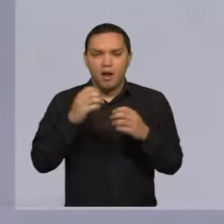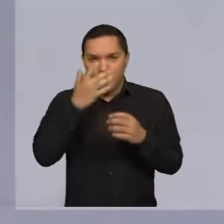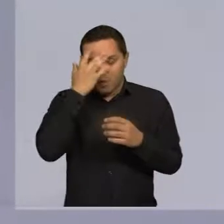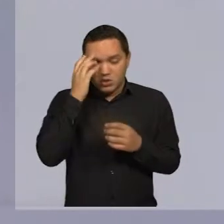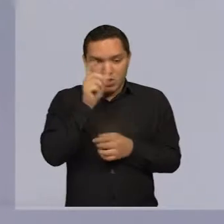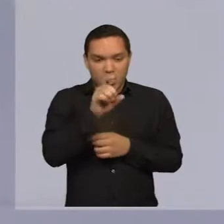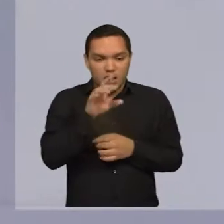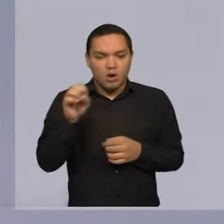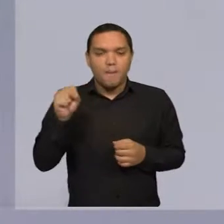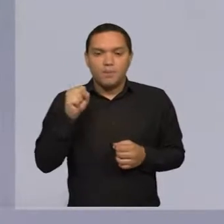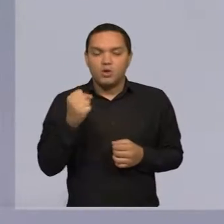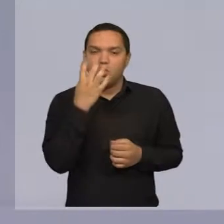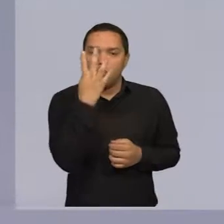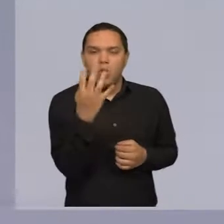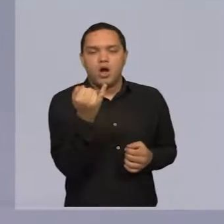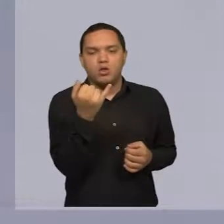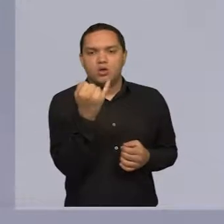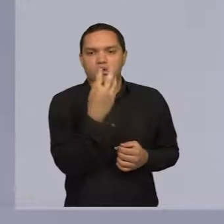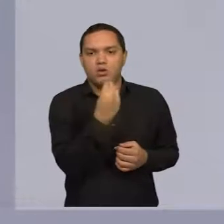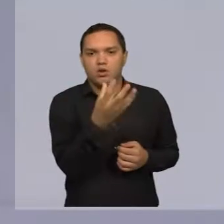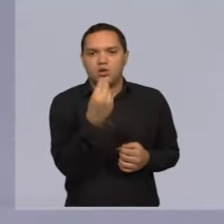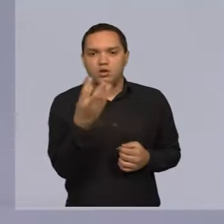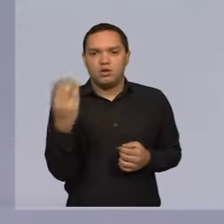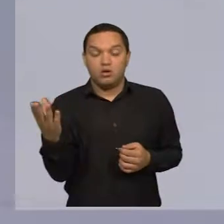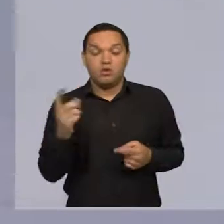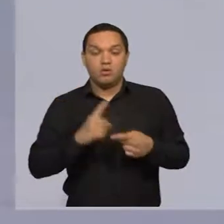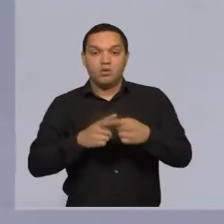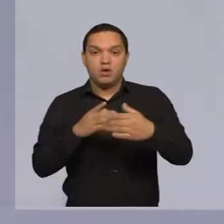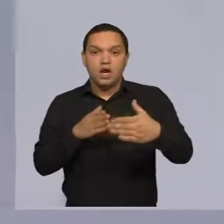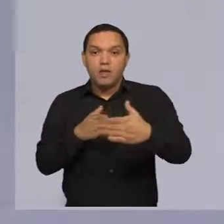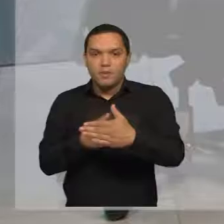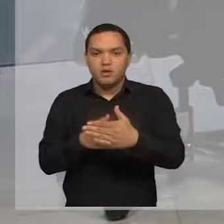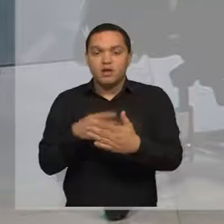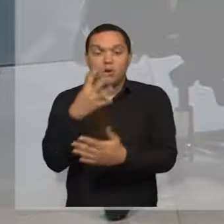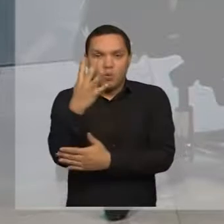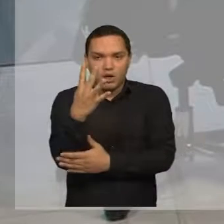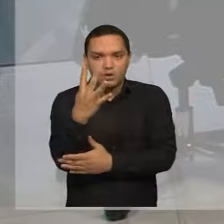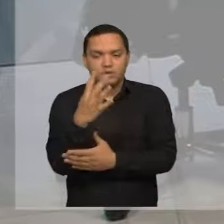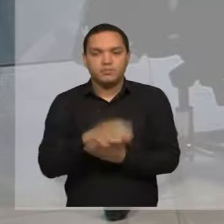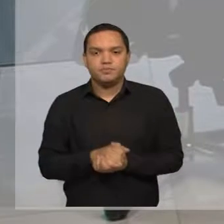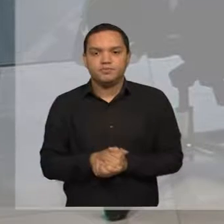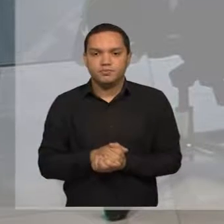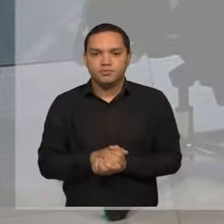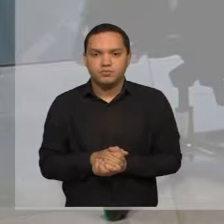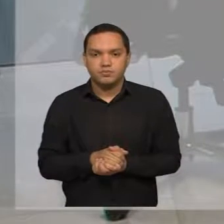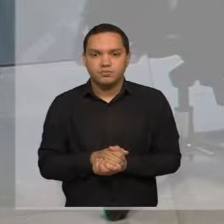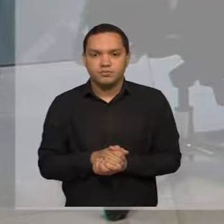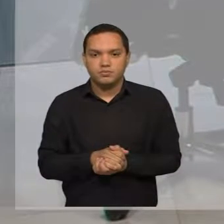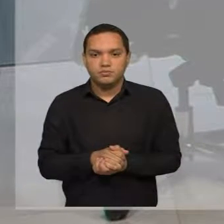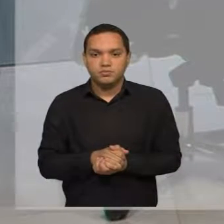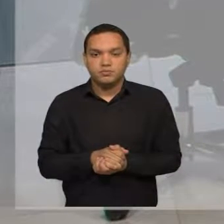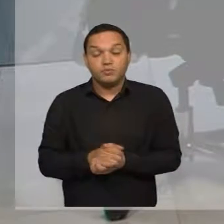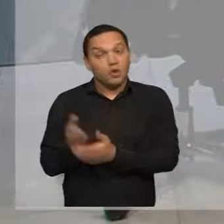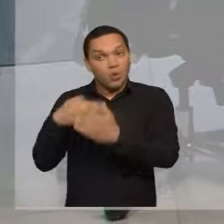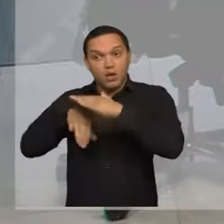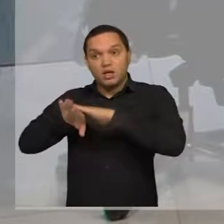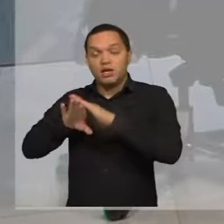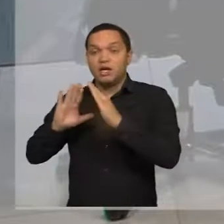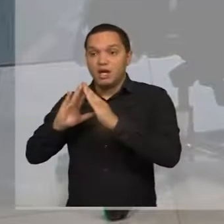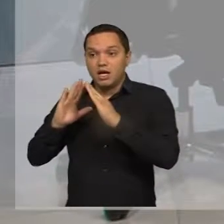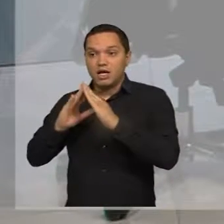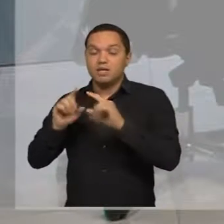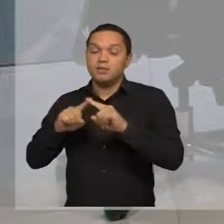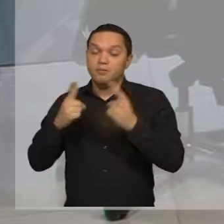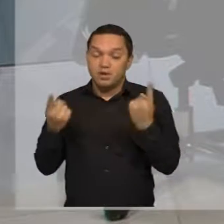Ou 4. 4 armas. Já que o limite é até 4. E num cofre, diga-se de passagem. Não, mas se você preferir, você